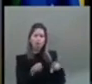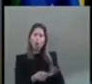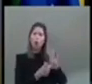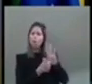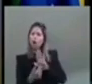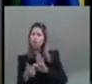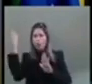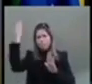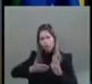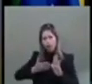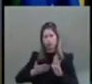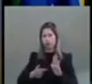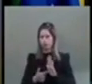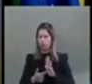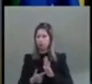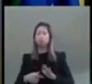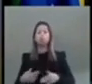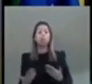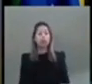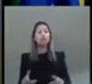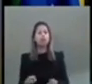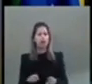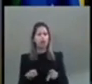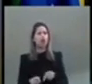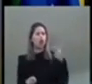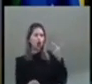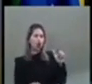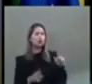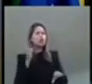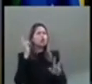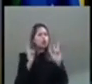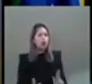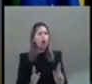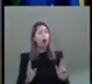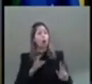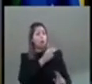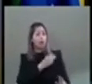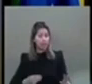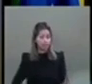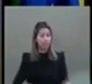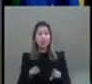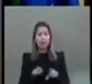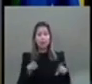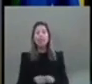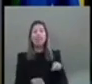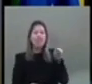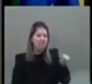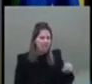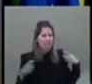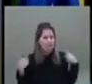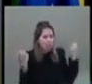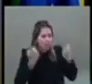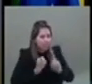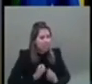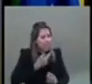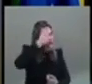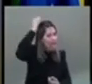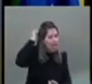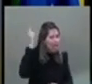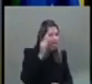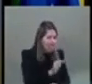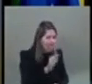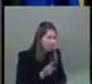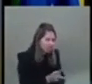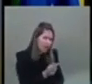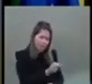das provas poderia também invocar aqui um outro recente transportamento do mesmo Ministro Então como presidente do TSE com medidas de censura contra órgãos de